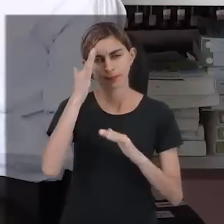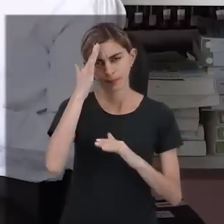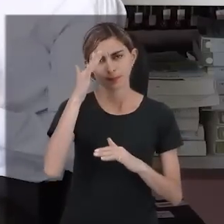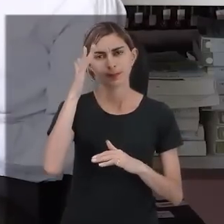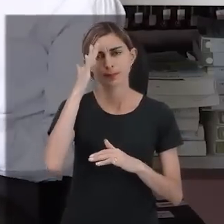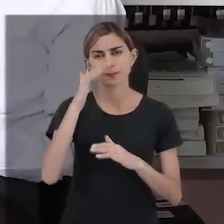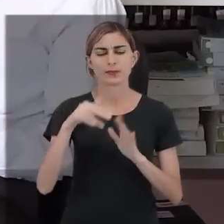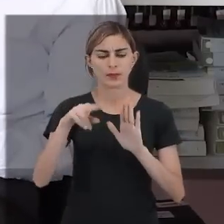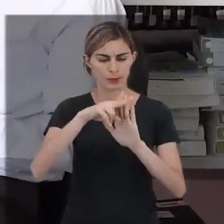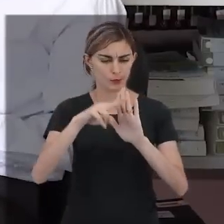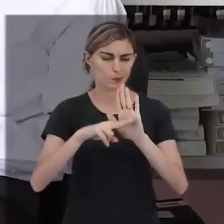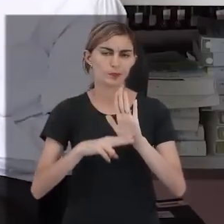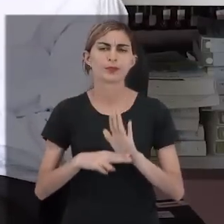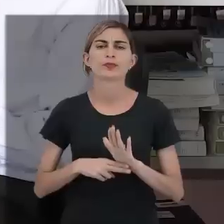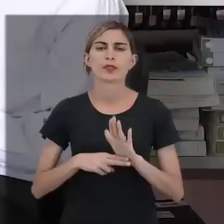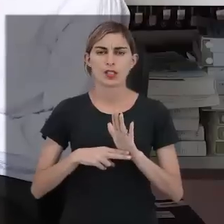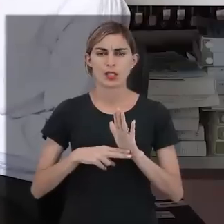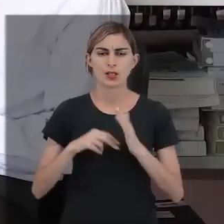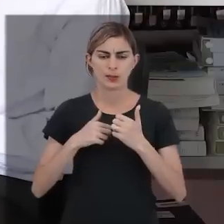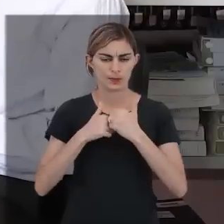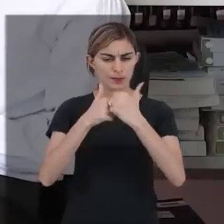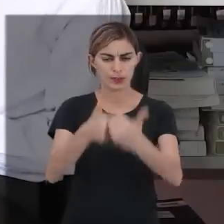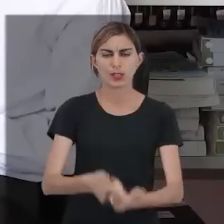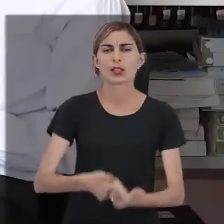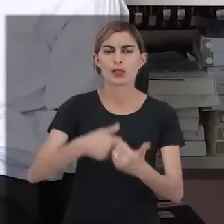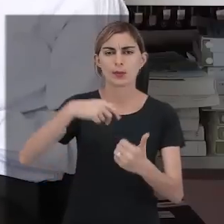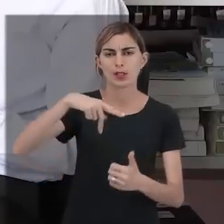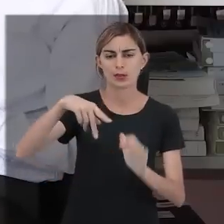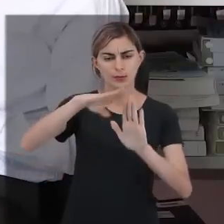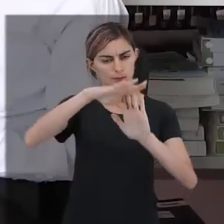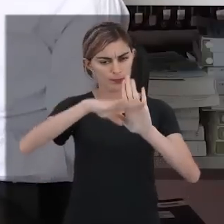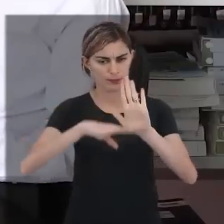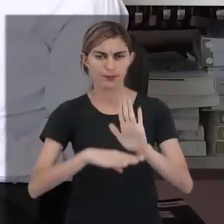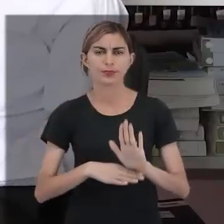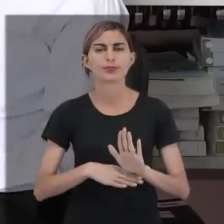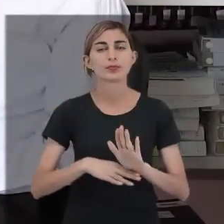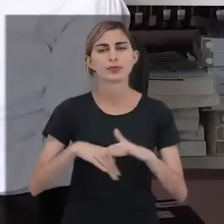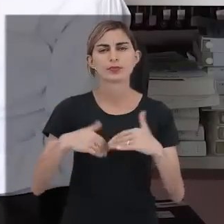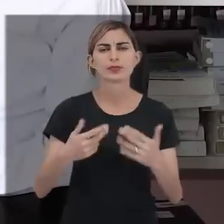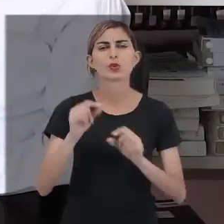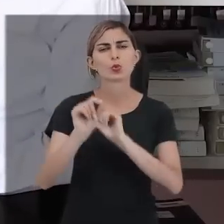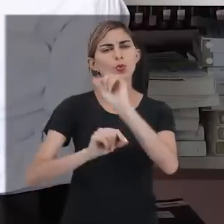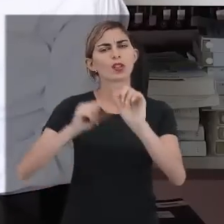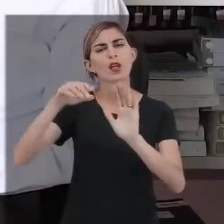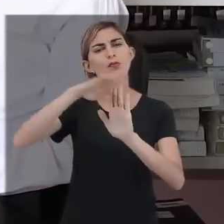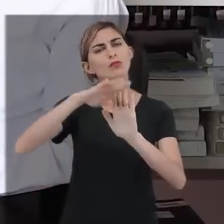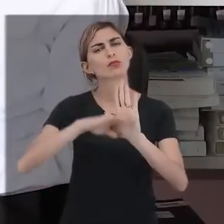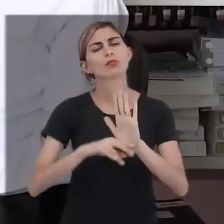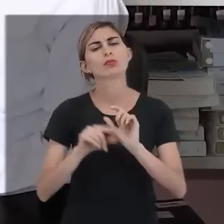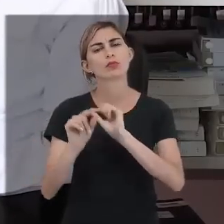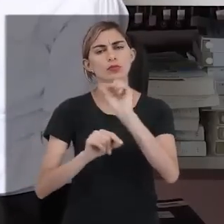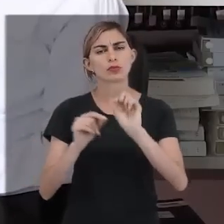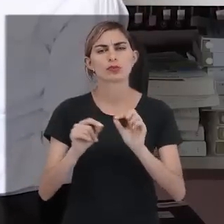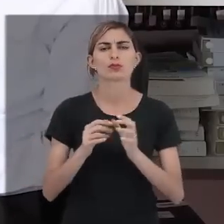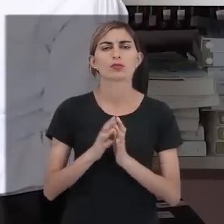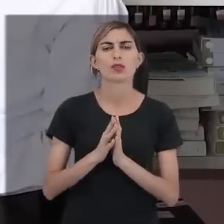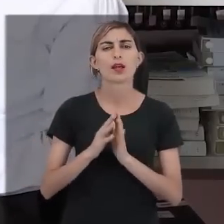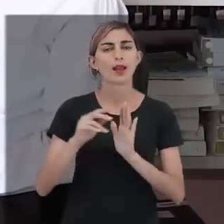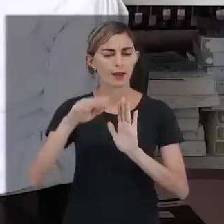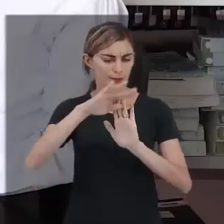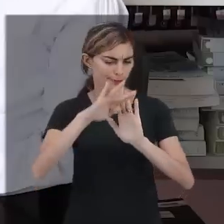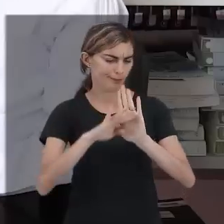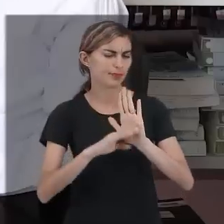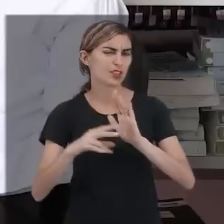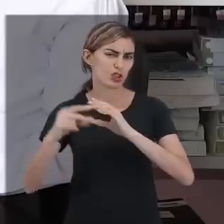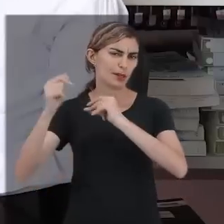caso da normalização, ele dá seguimento à padronização, né? Exatamente. E o que é a padronização? A padronização, ela já